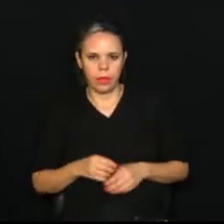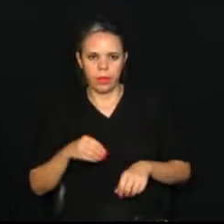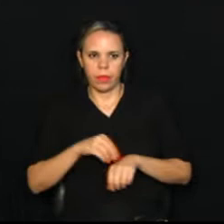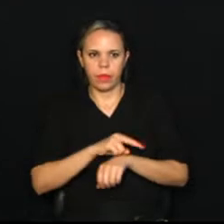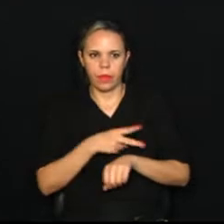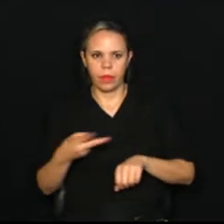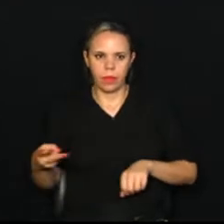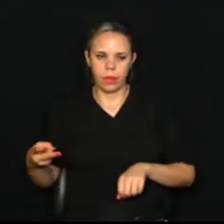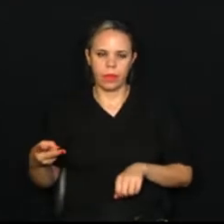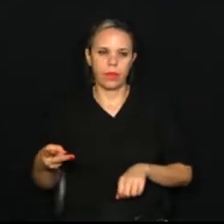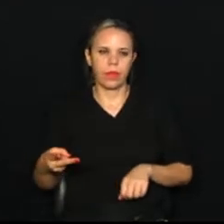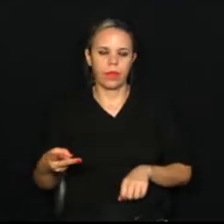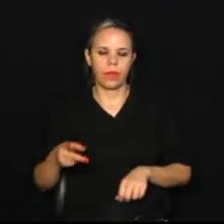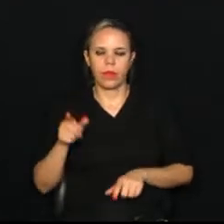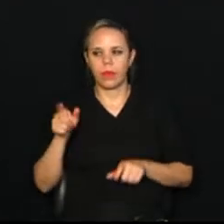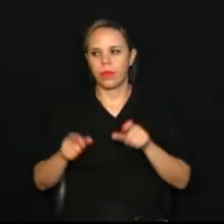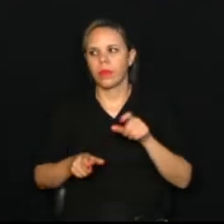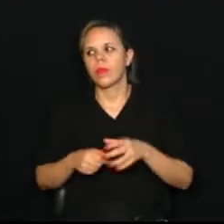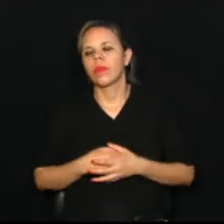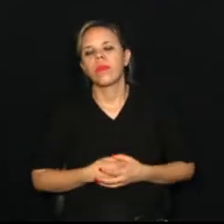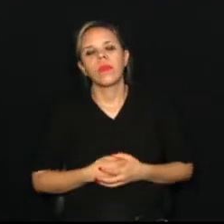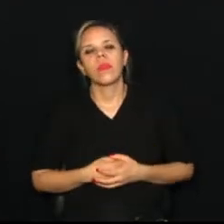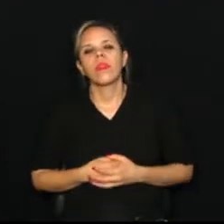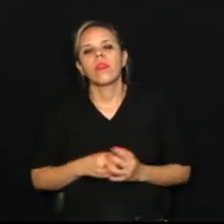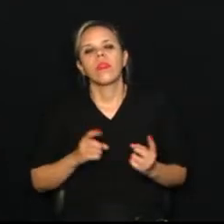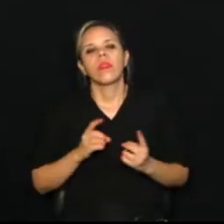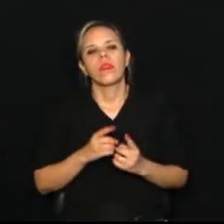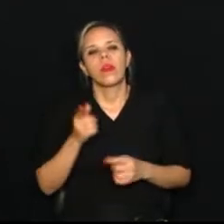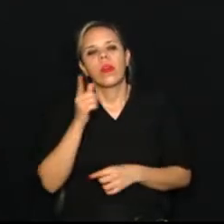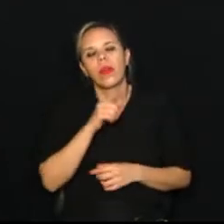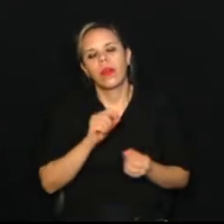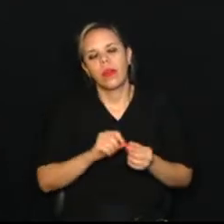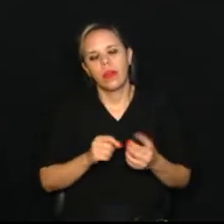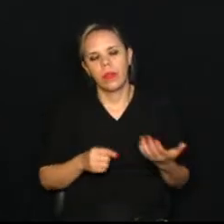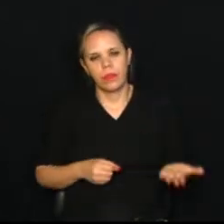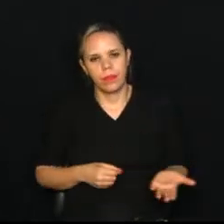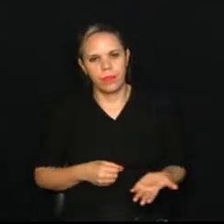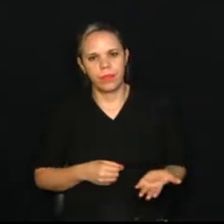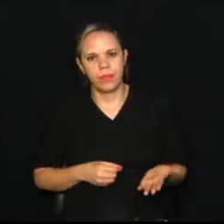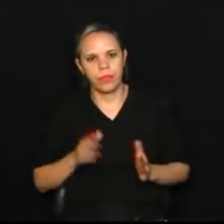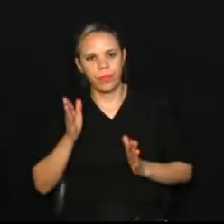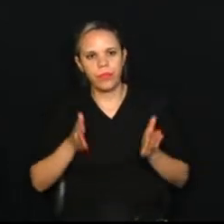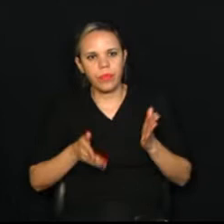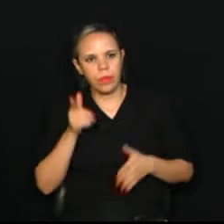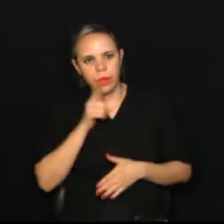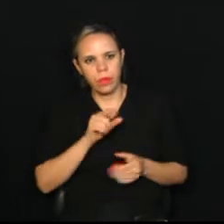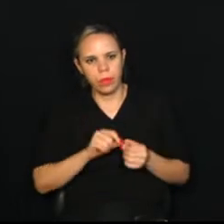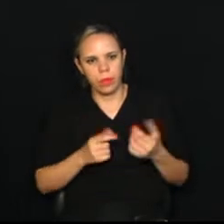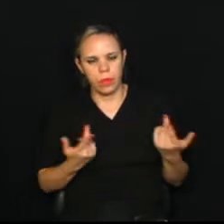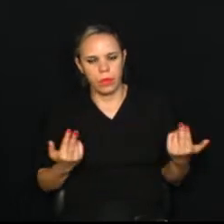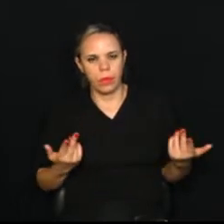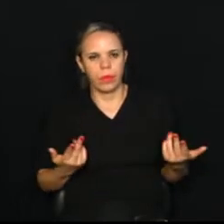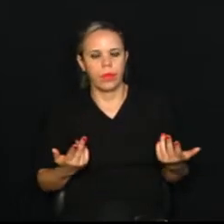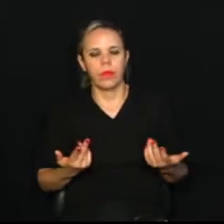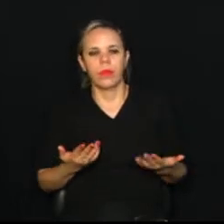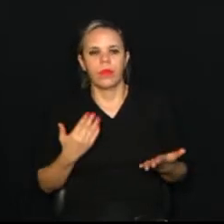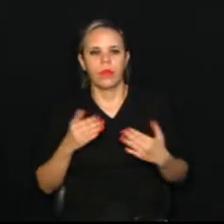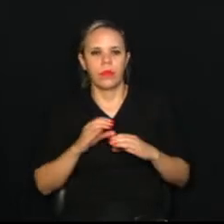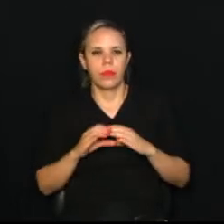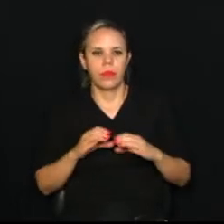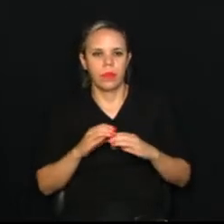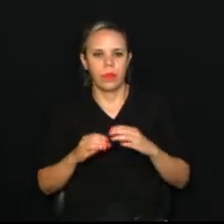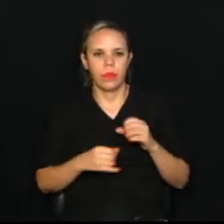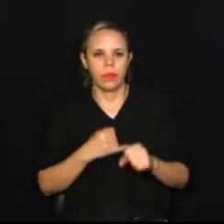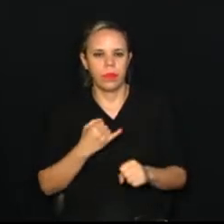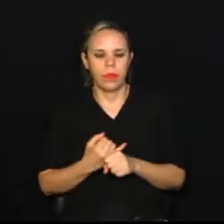transferência daquilo que uma pessoa atendente consegue fazer do que o robô consegue fazer. Tem muita coisa que você faz pelo